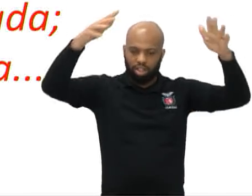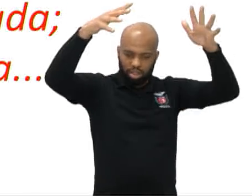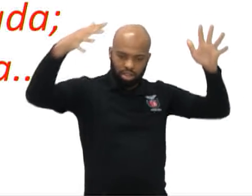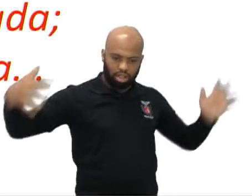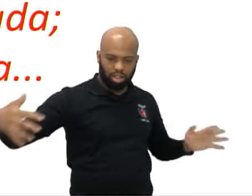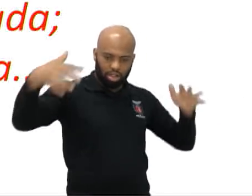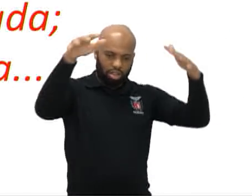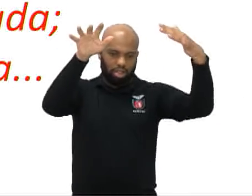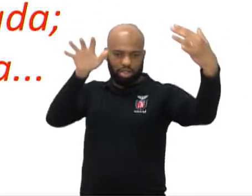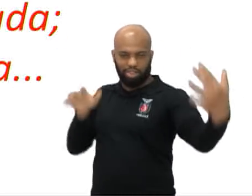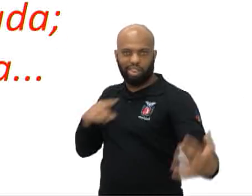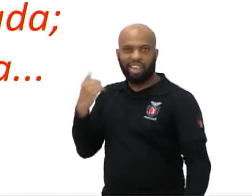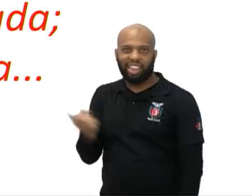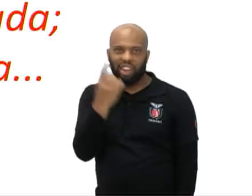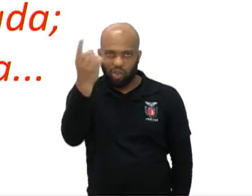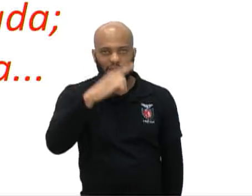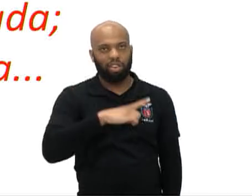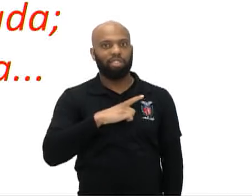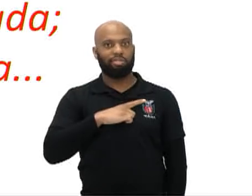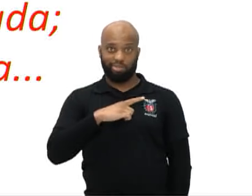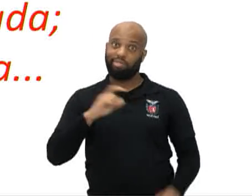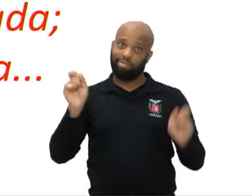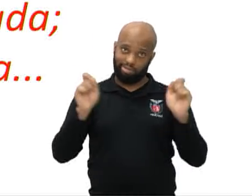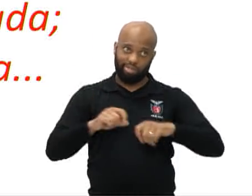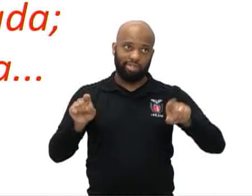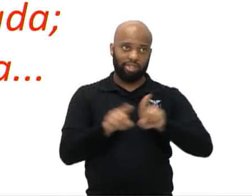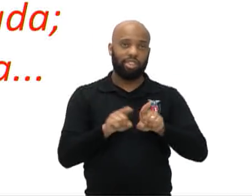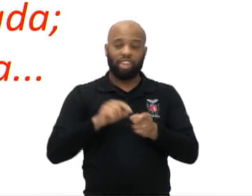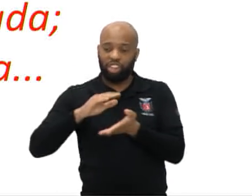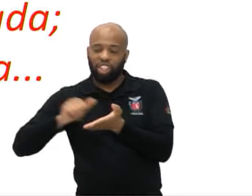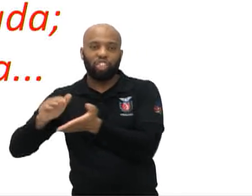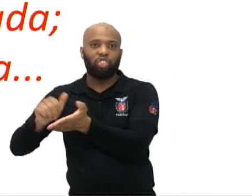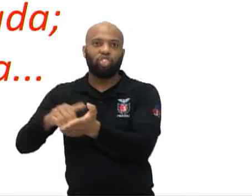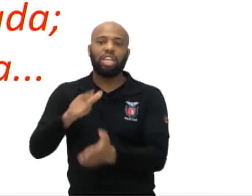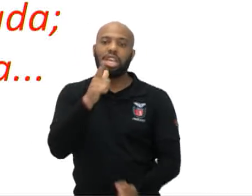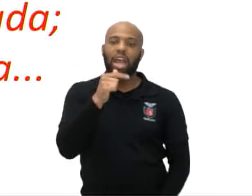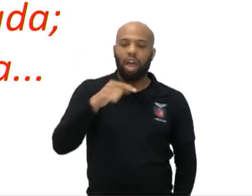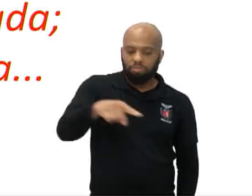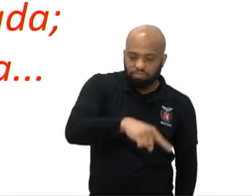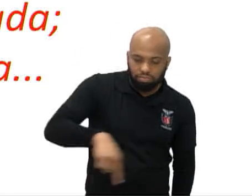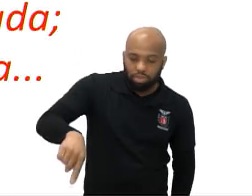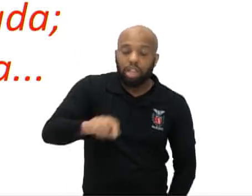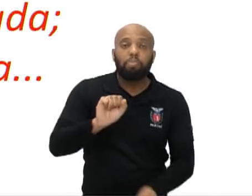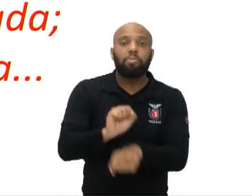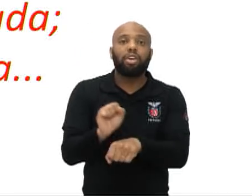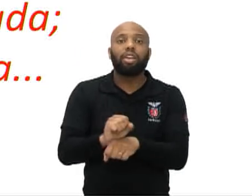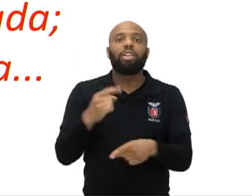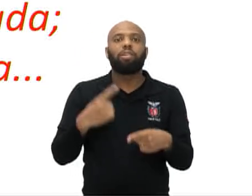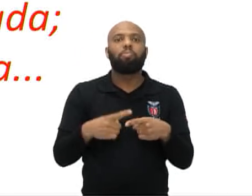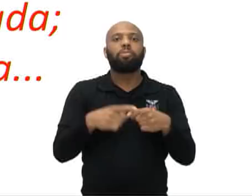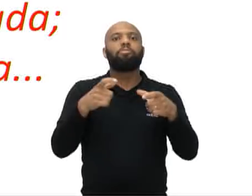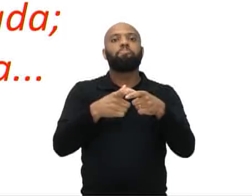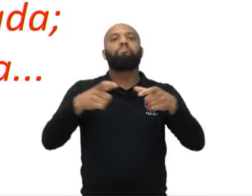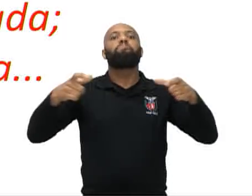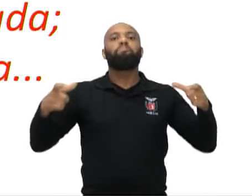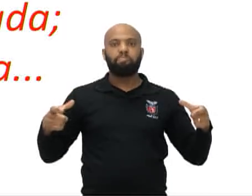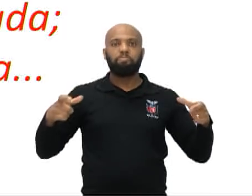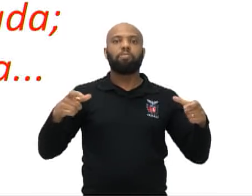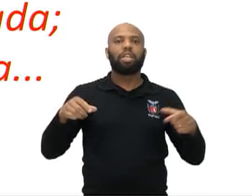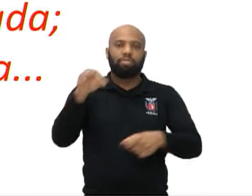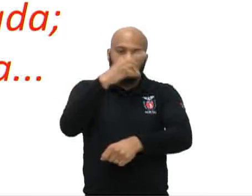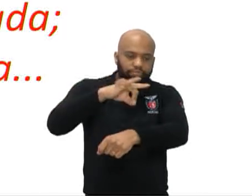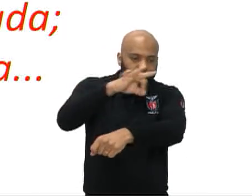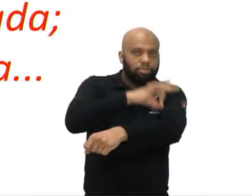afetadas, é muito comum no interior, né? Eliminar os focos de água parada, porque uma grande quantidade